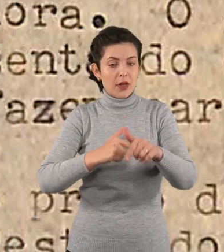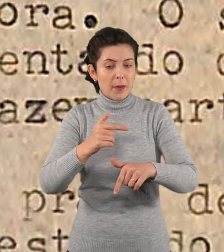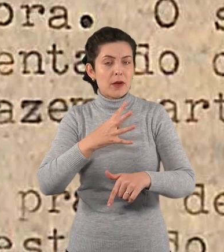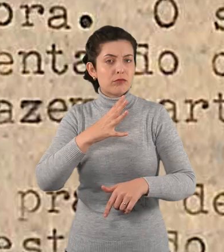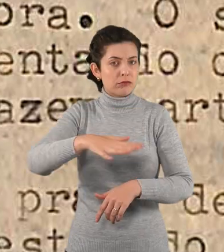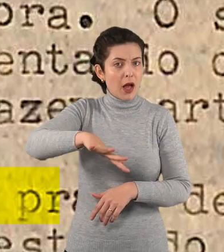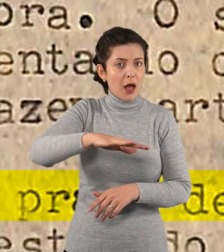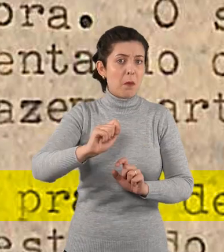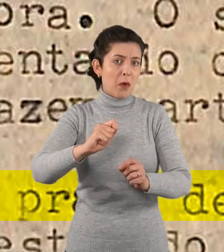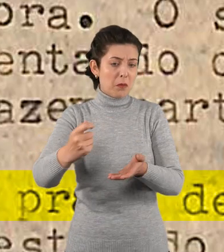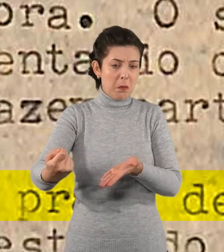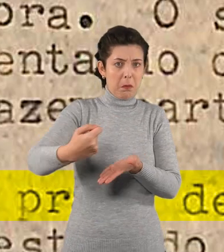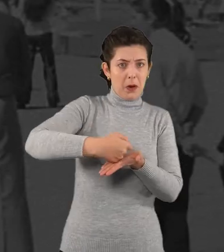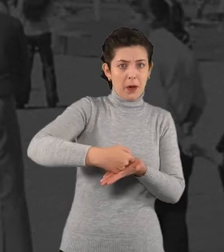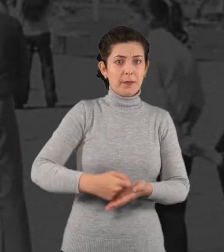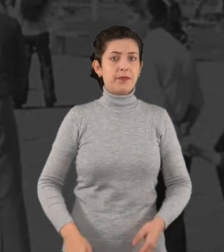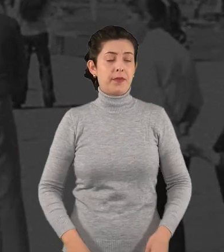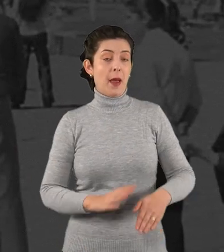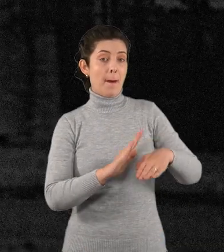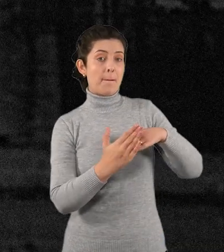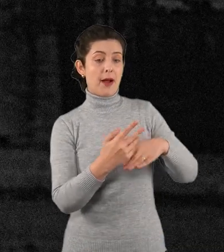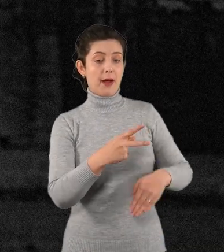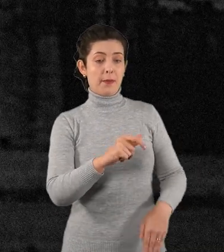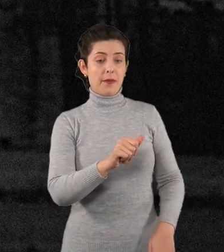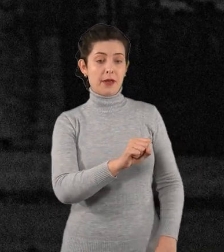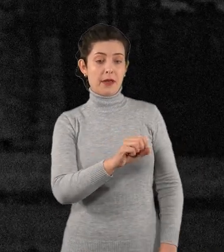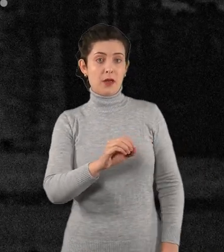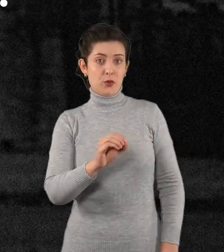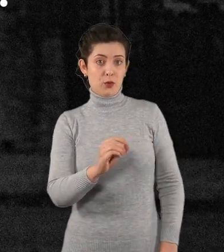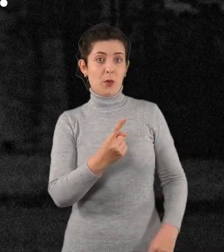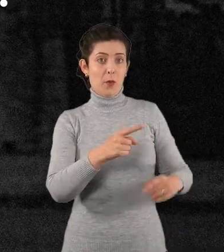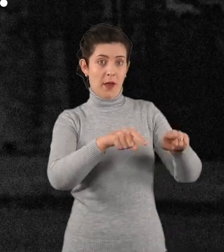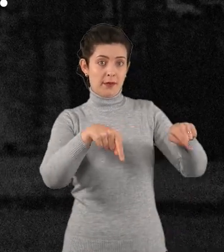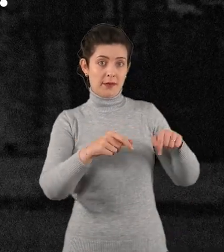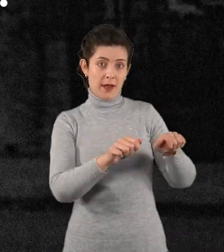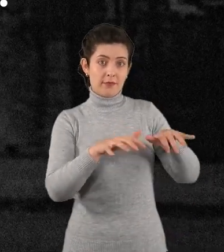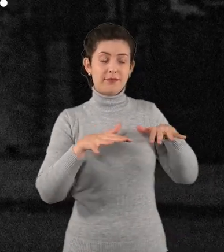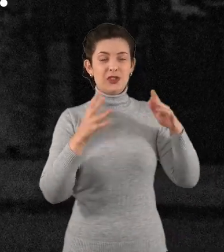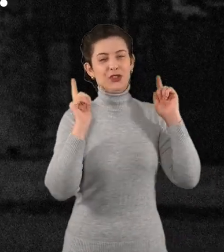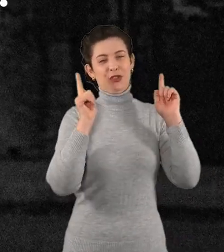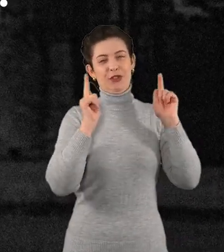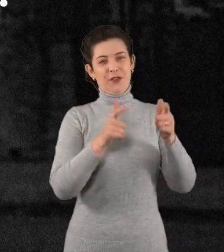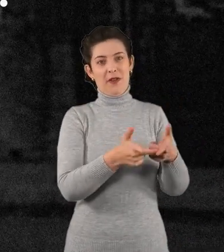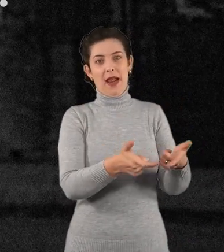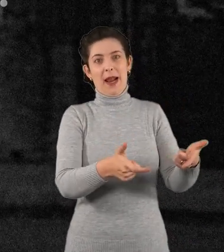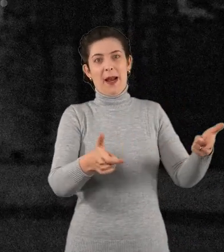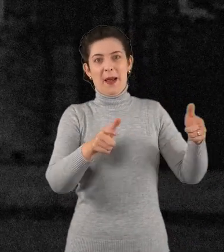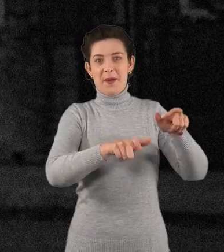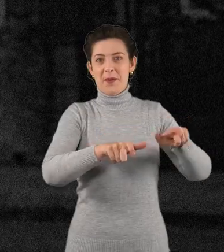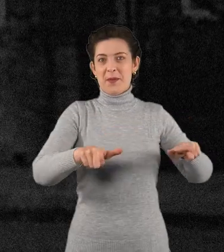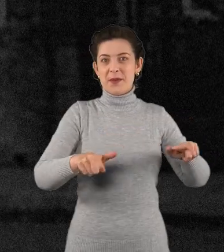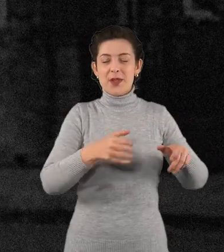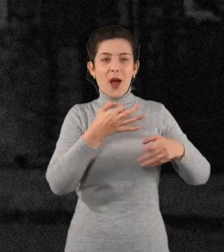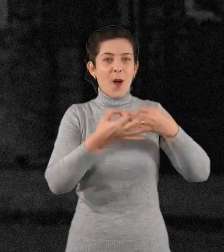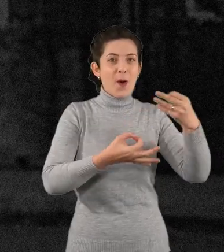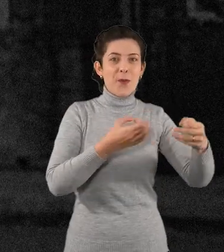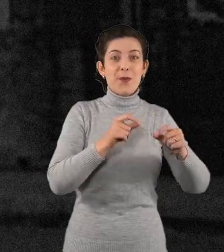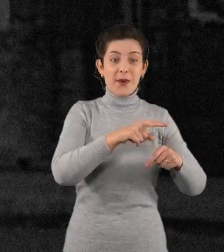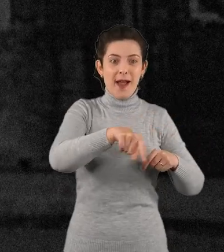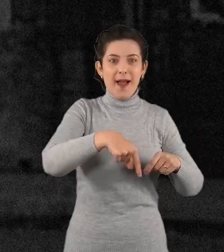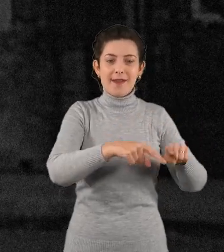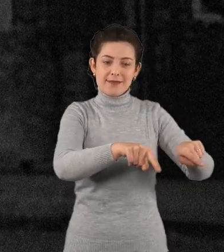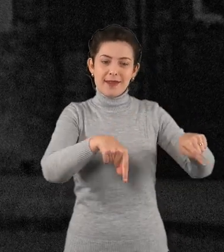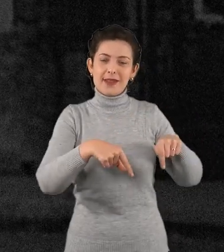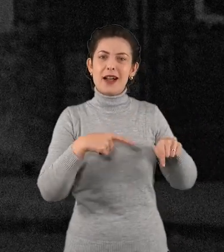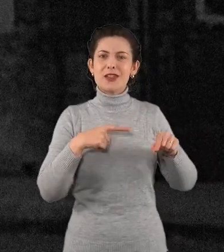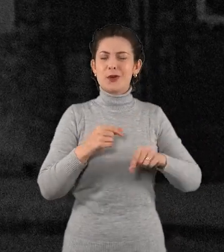em trabalhar com esse ramo. Além disso, o bairro do Paço possuía uma sala de cinema em que divertiu muita gente. Muitas pessoas